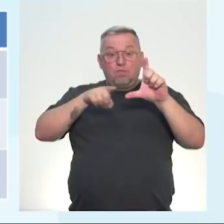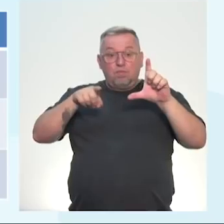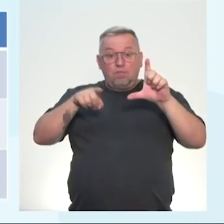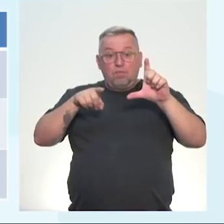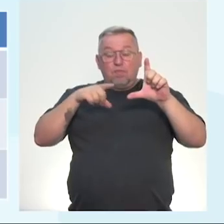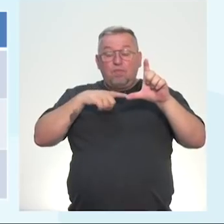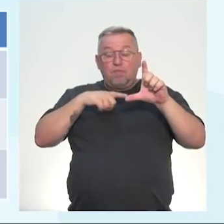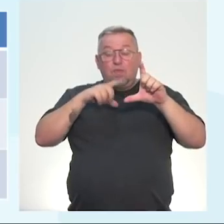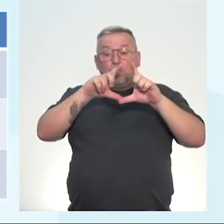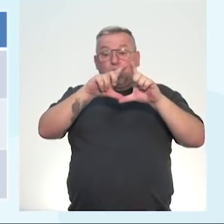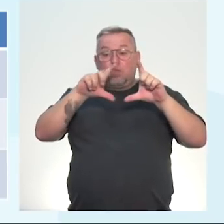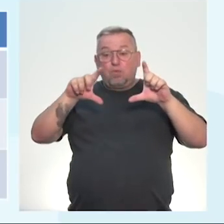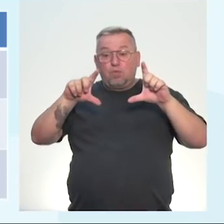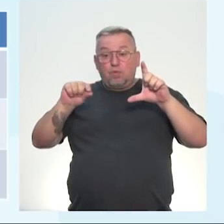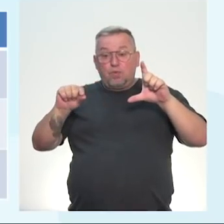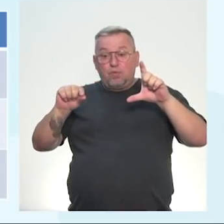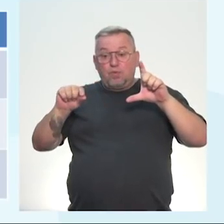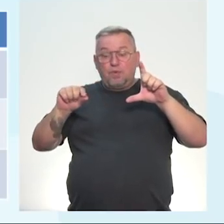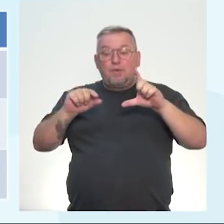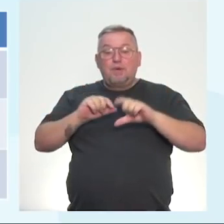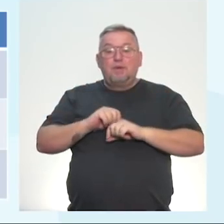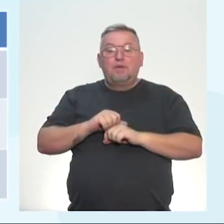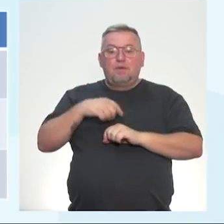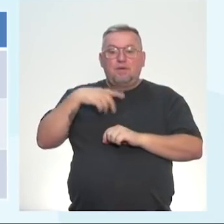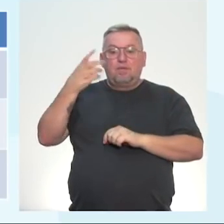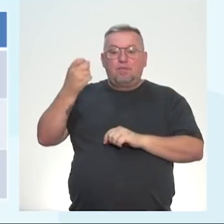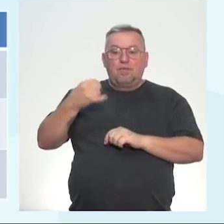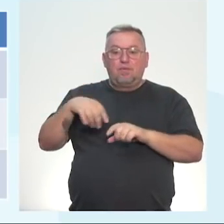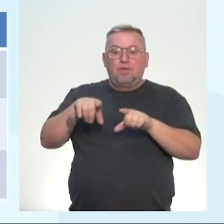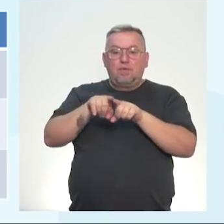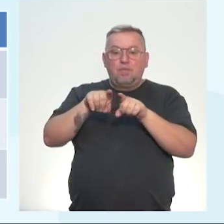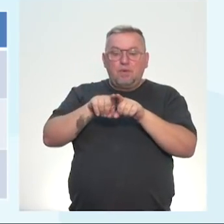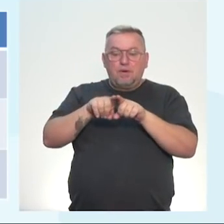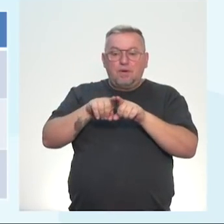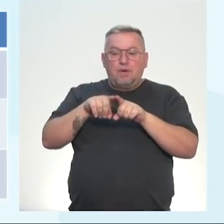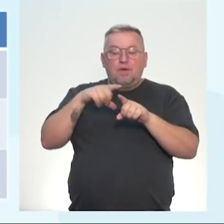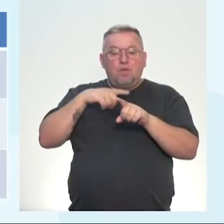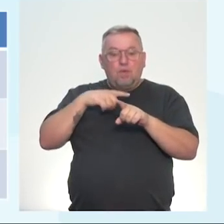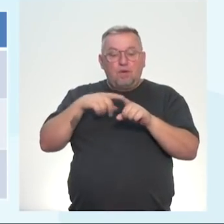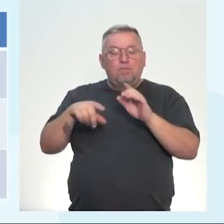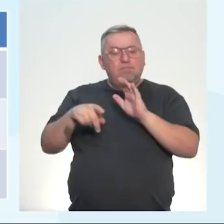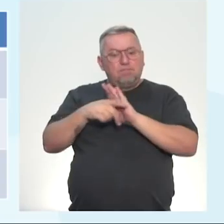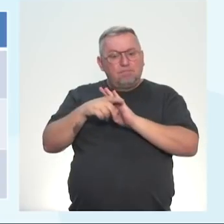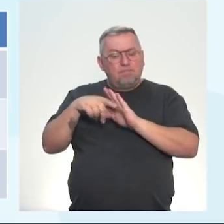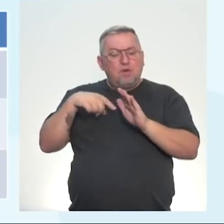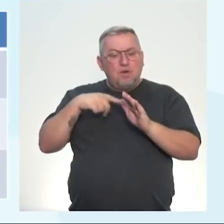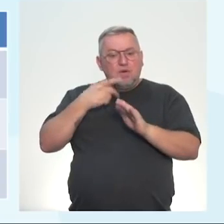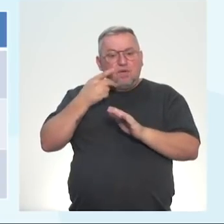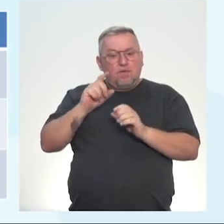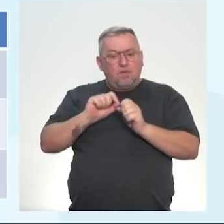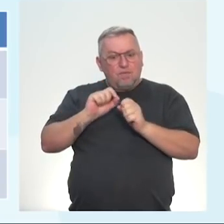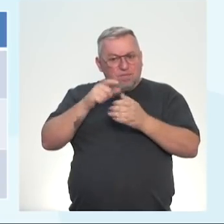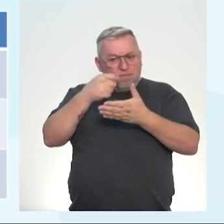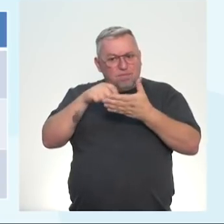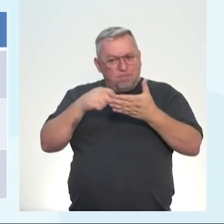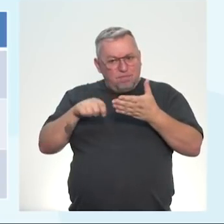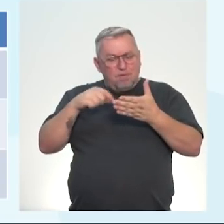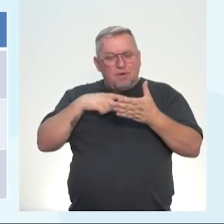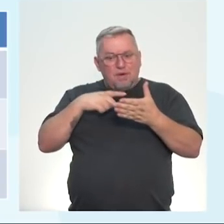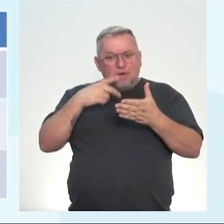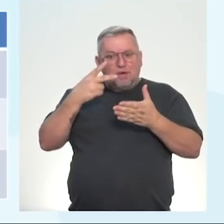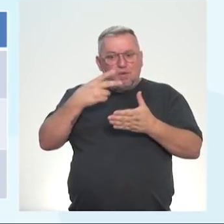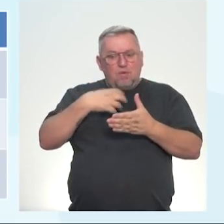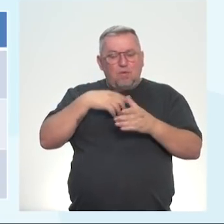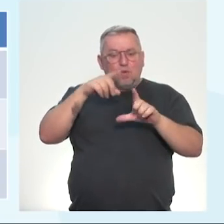isso que é um trapézio. Show. Como a gente até comentou aqui, né? Não necessariamente o trapézio tem aí o que está escrito, tá? Tem